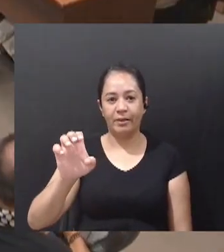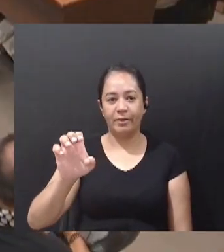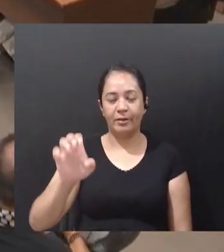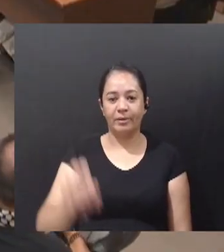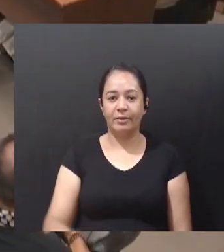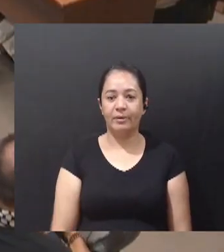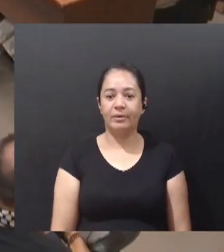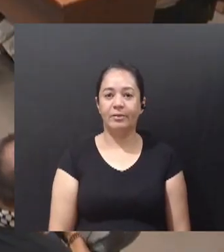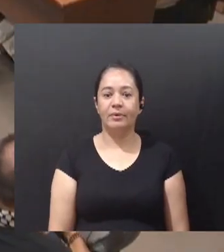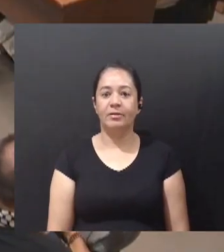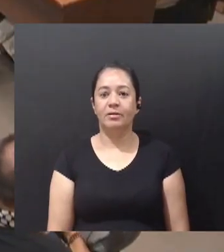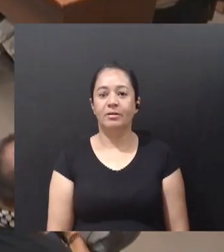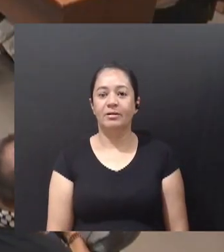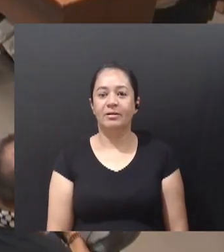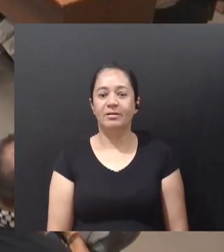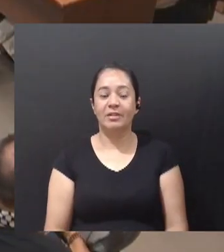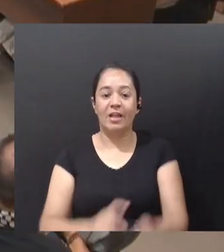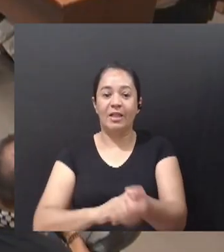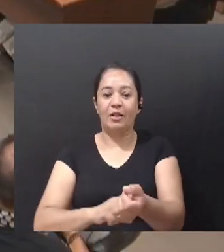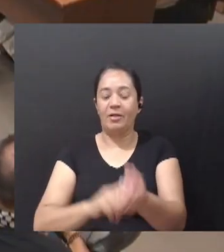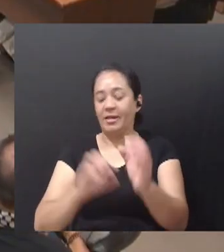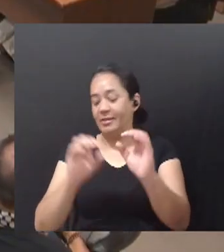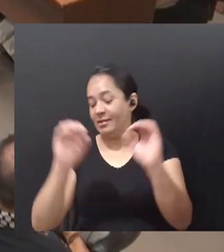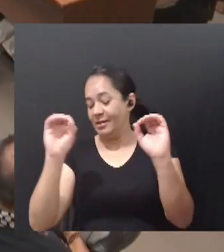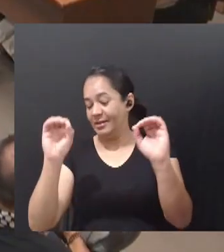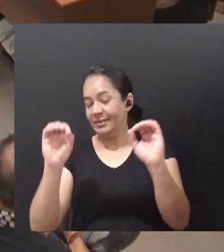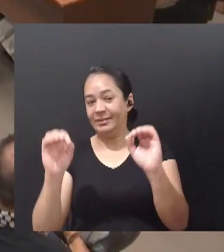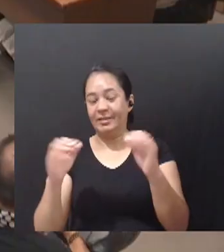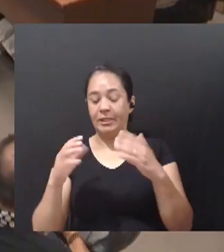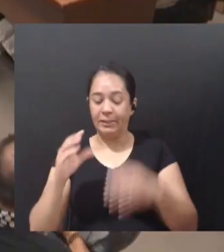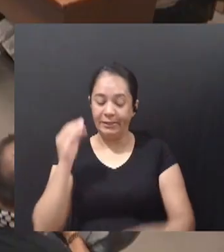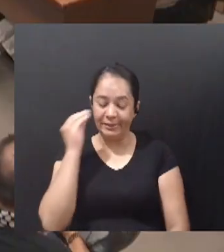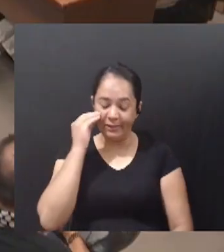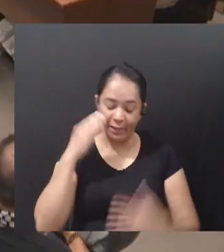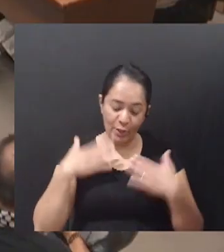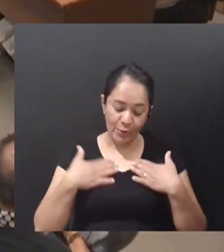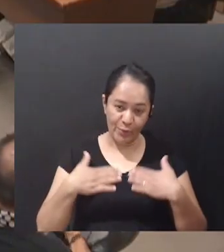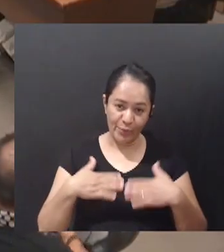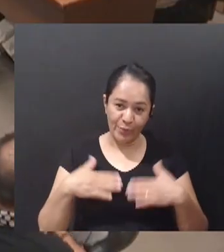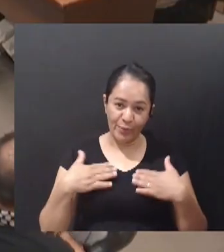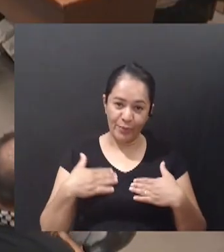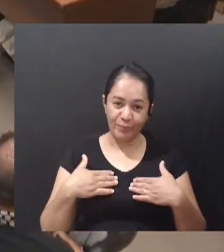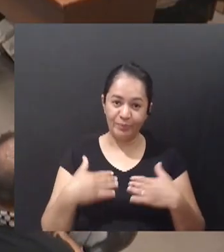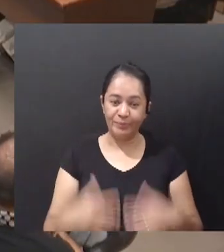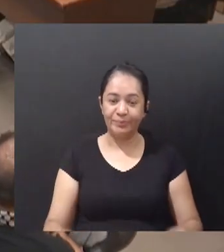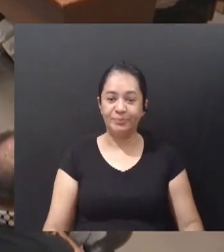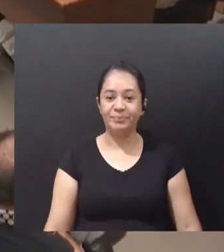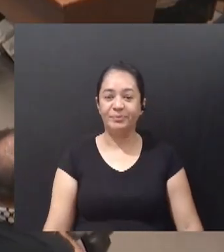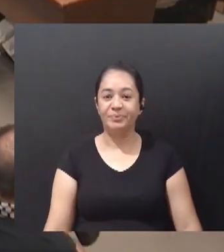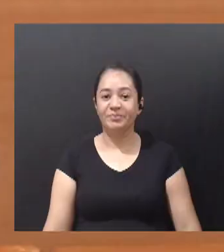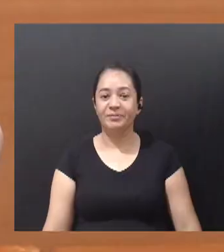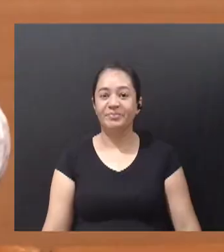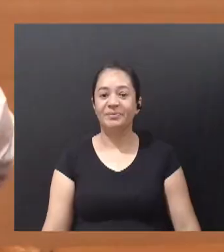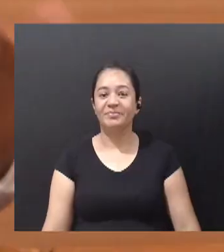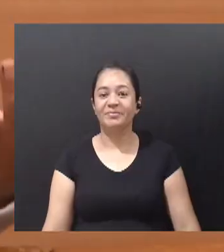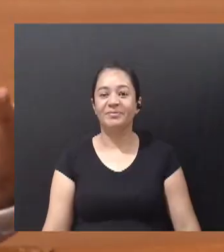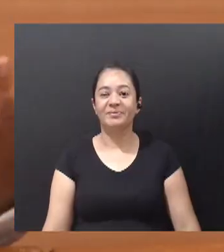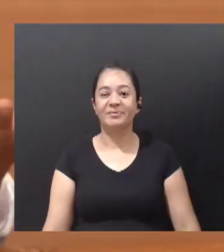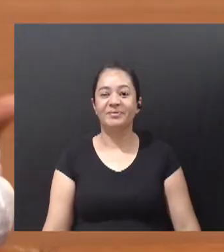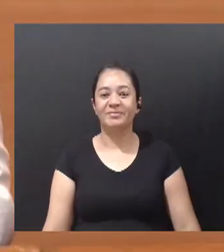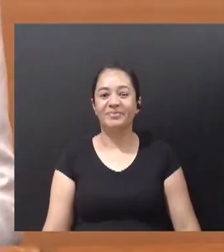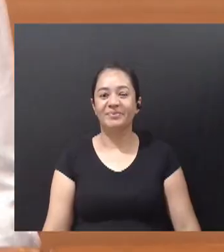Sem nervosismo, vou tentar ficar calma. As pessoas me chamam de radical e não tem porquê. Imagina. Eu sou uma